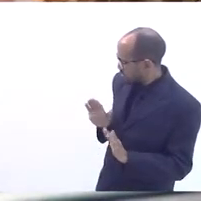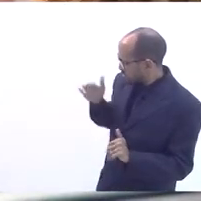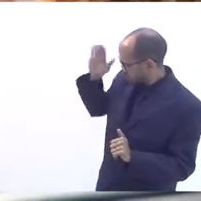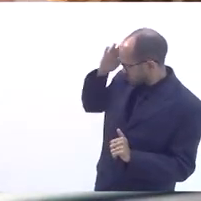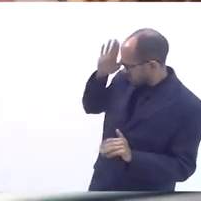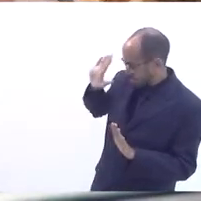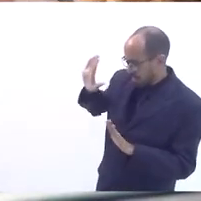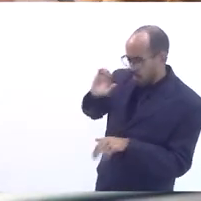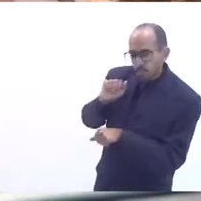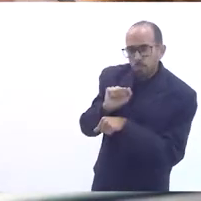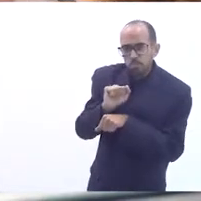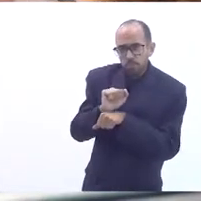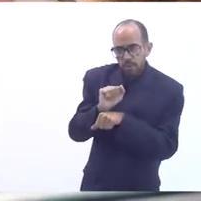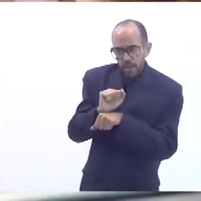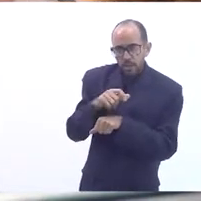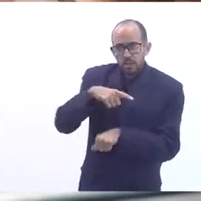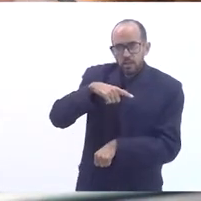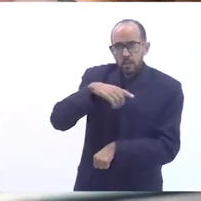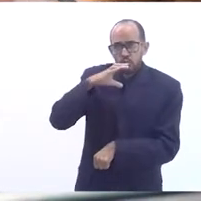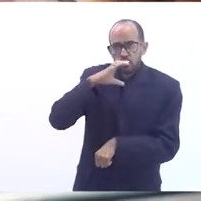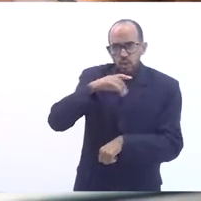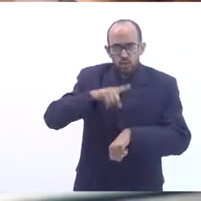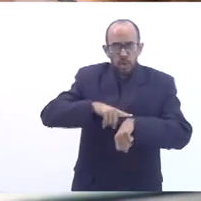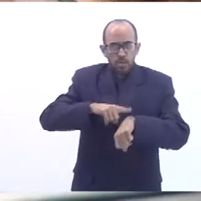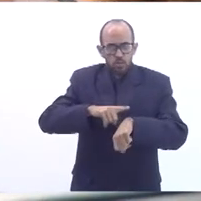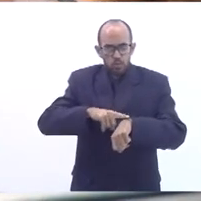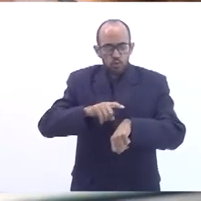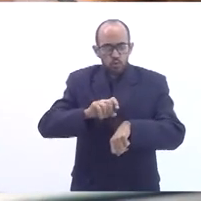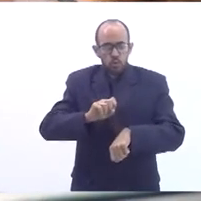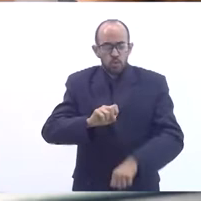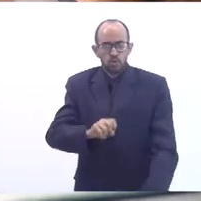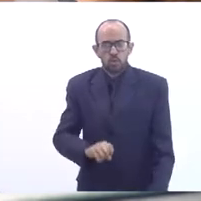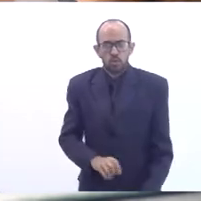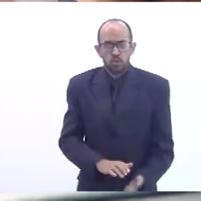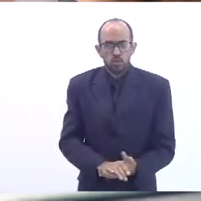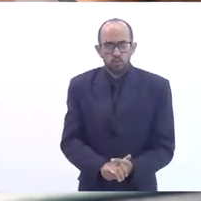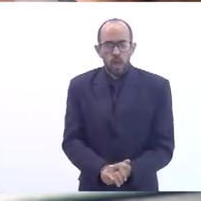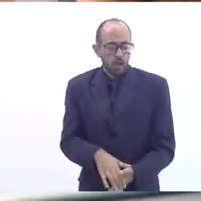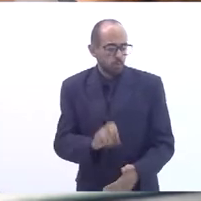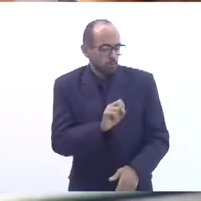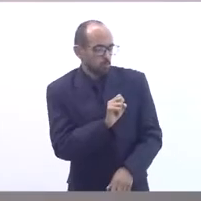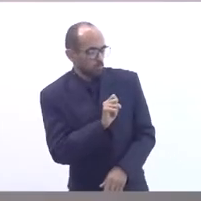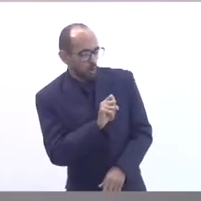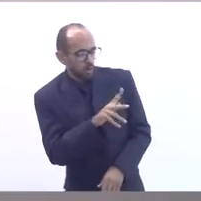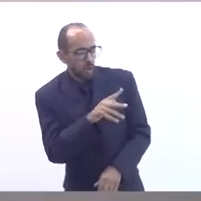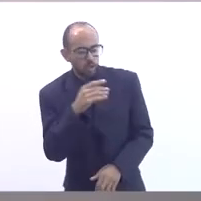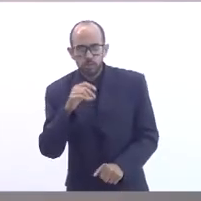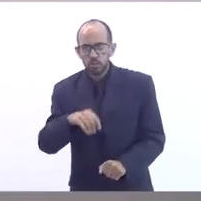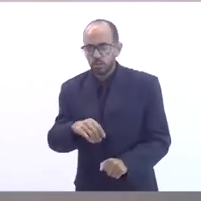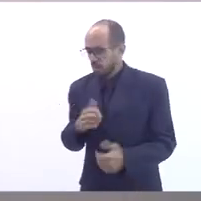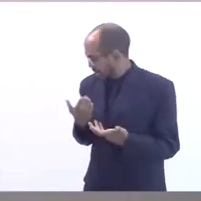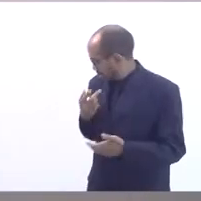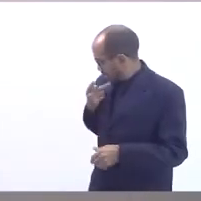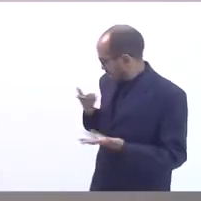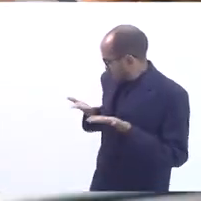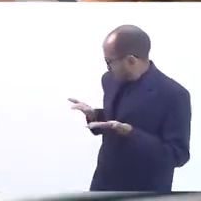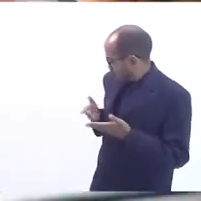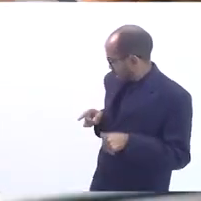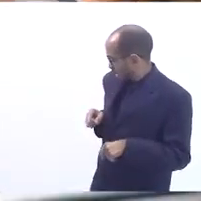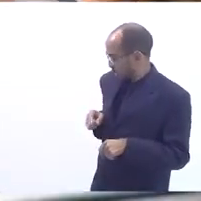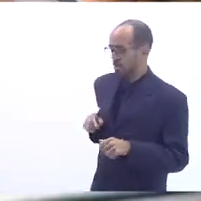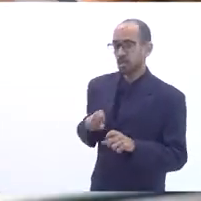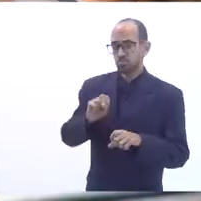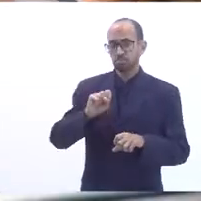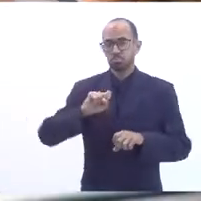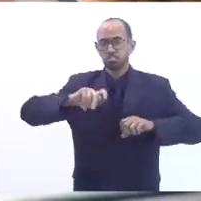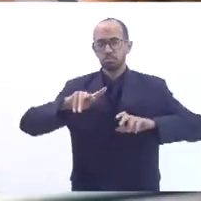é a então pera aí tá com mal gente então e não mas então você quer falar já agora tá